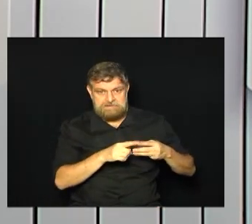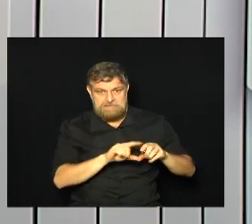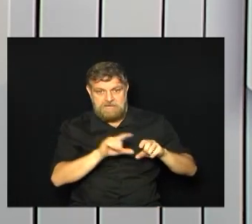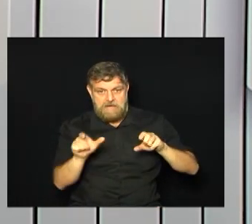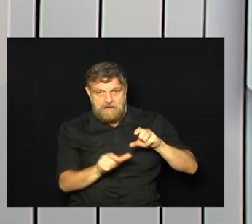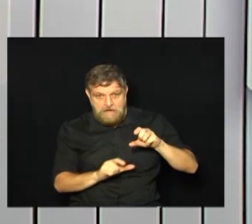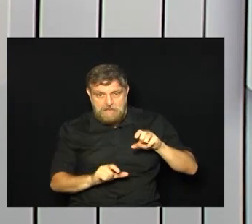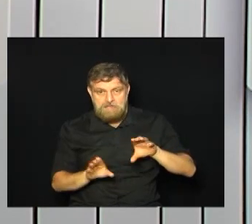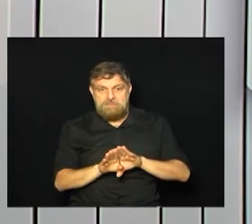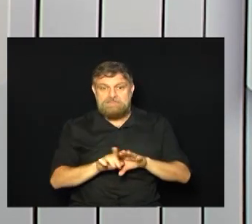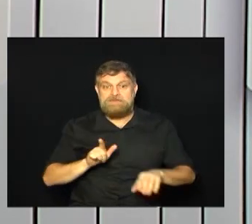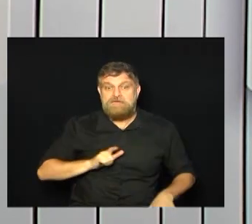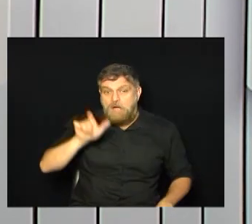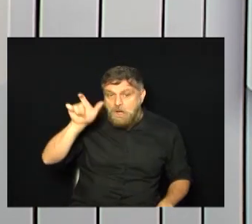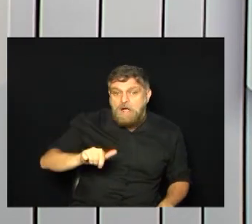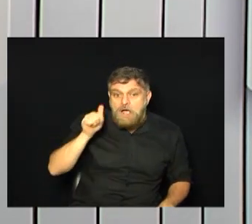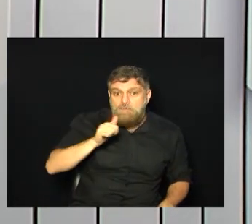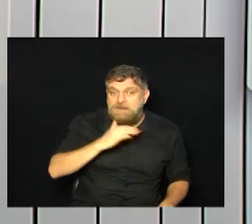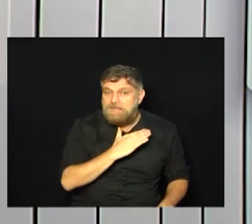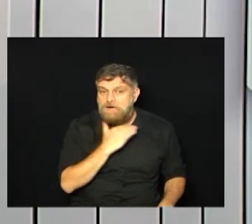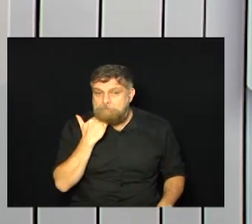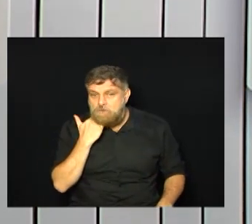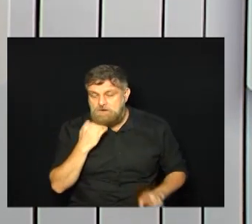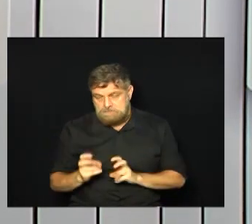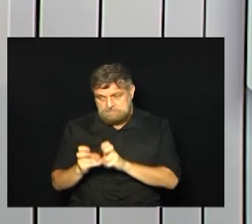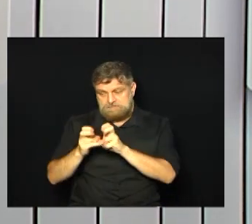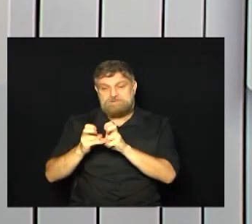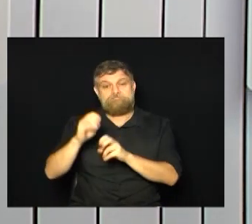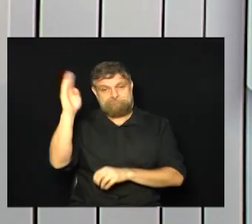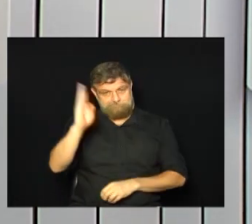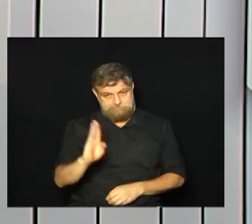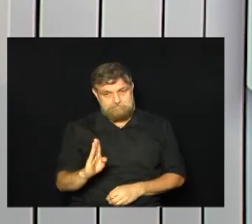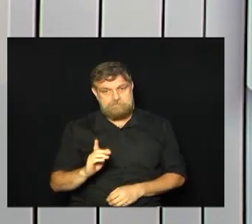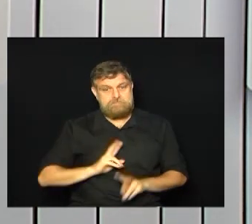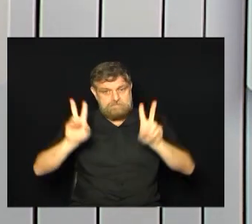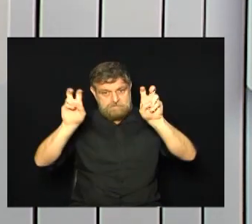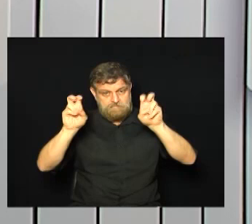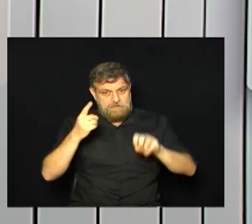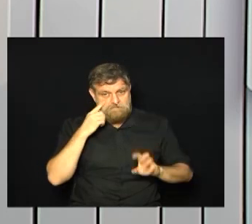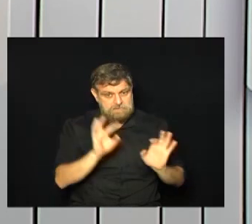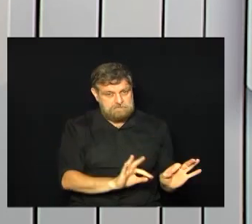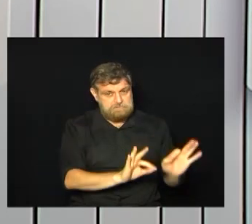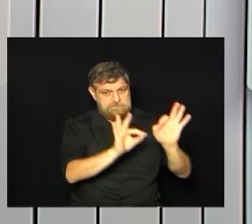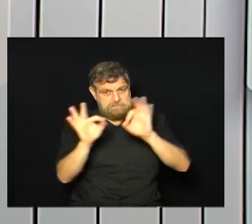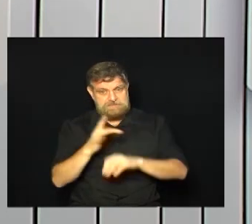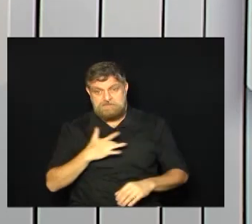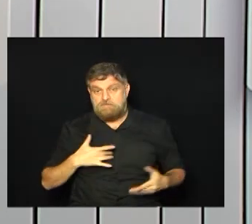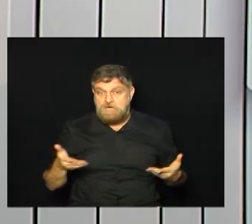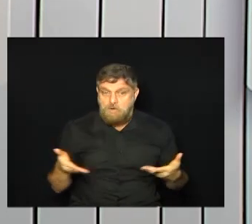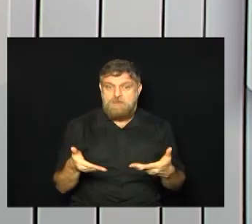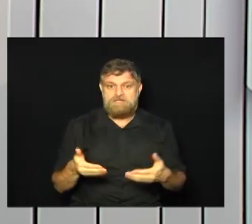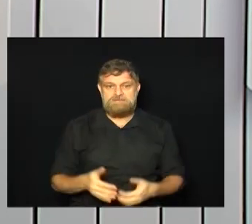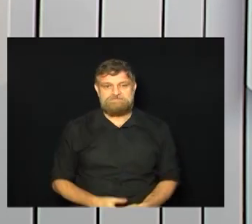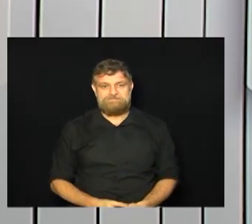quarta causa de morte de mulheres por câncer no Brasil. Então, sobre este assunto, acompanhe Saúde Agora.